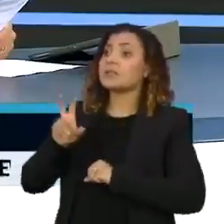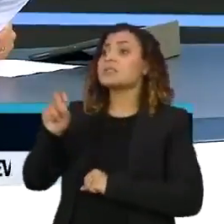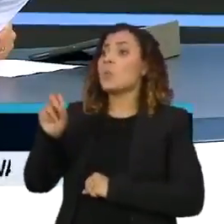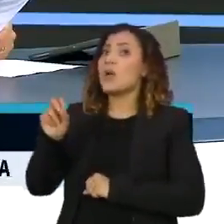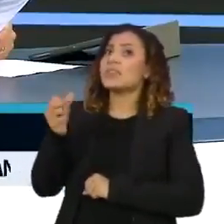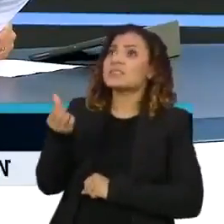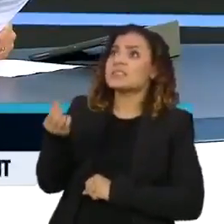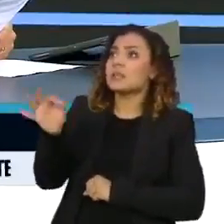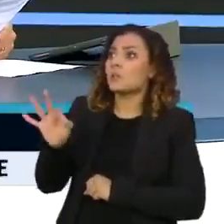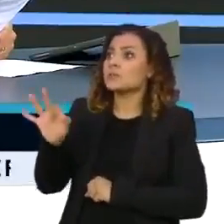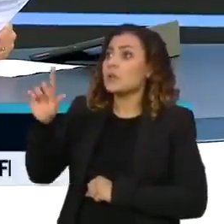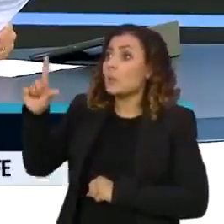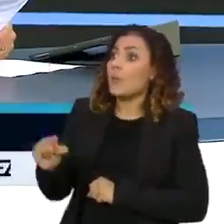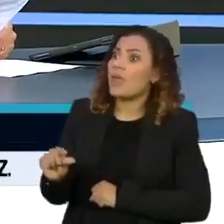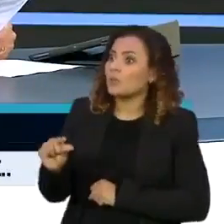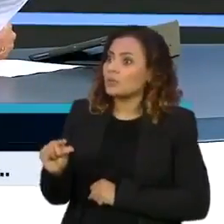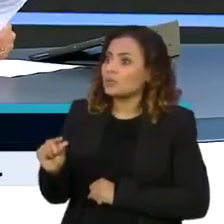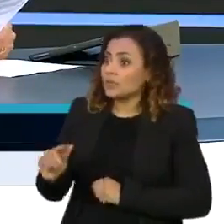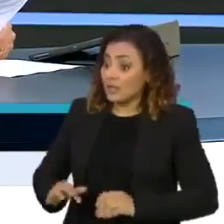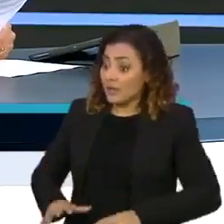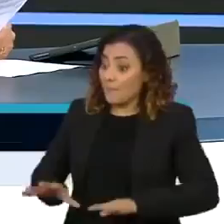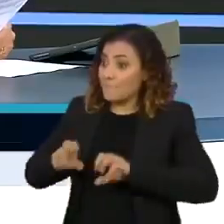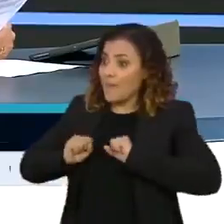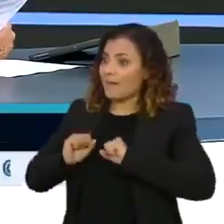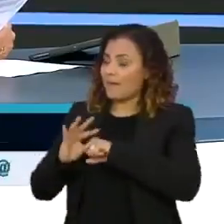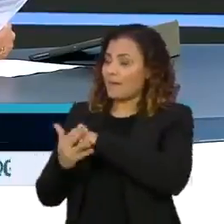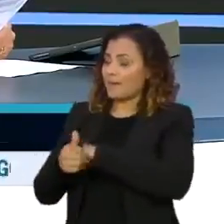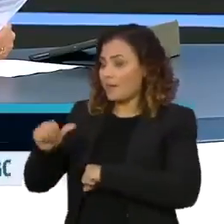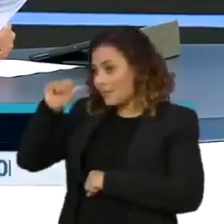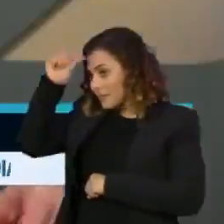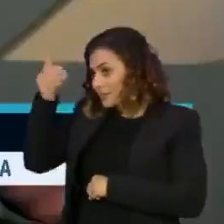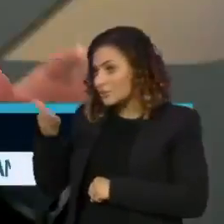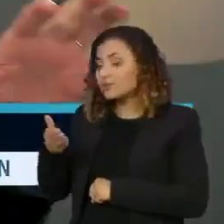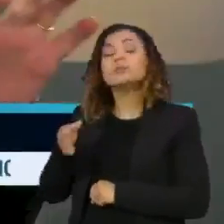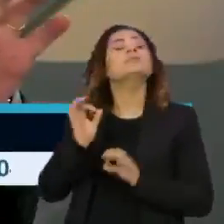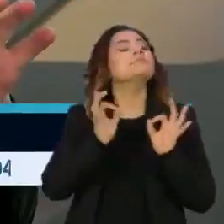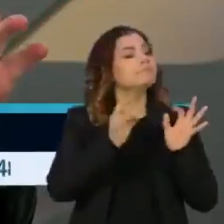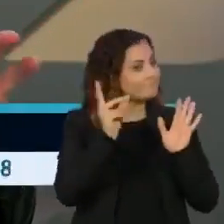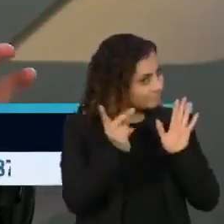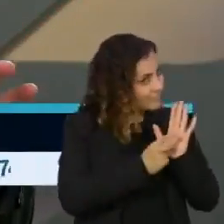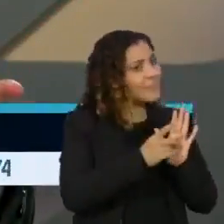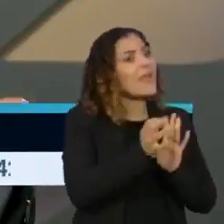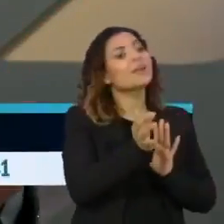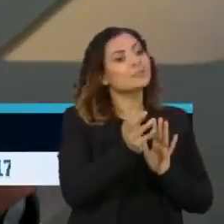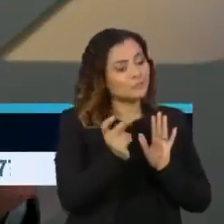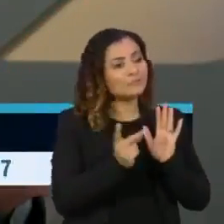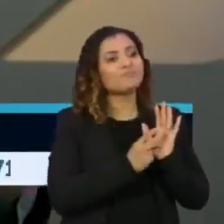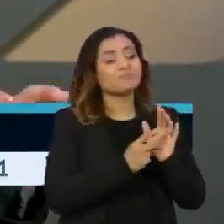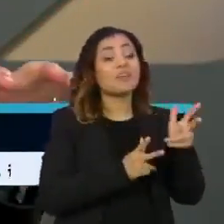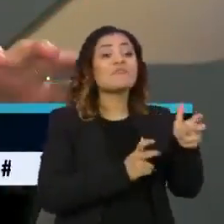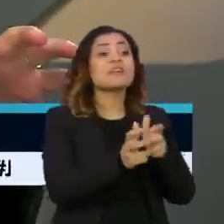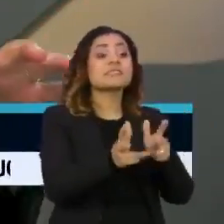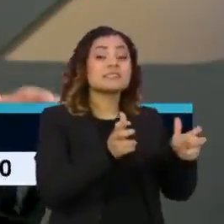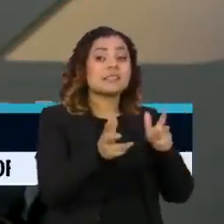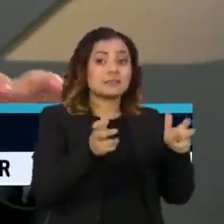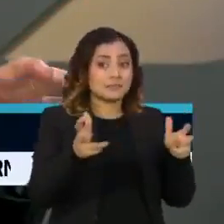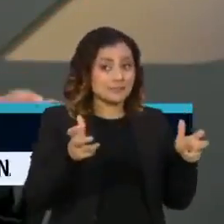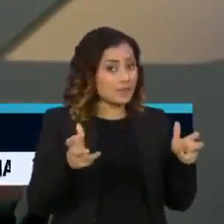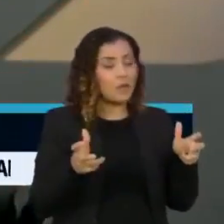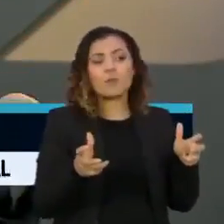cinquenta e sessenta por cento menor pela Delta É isso mesmo é isso mesmo é a a vacinação